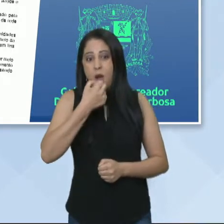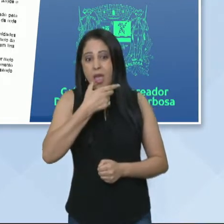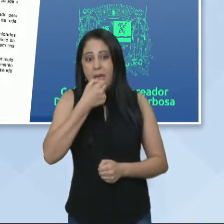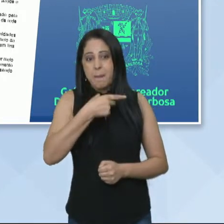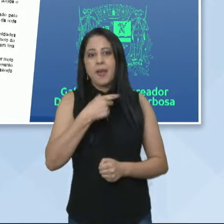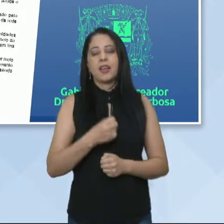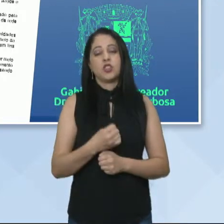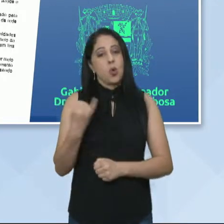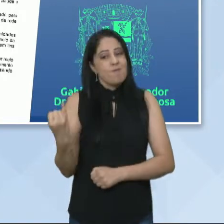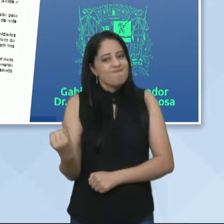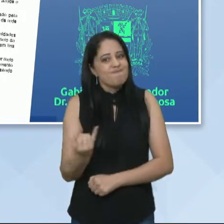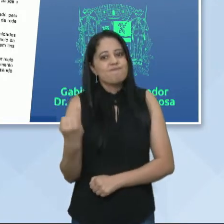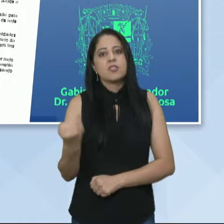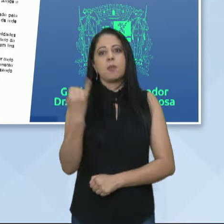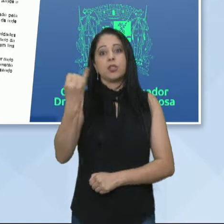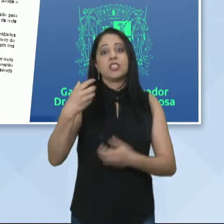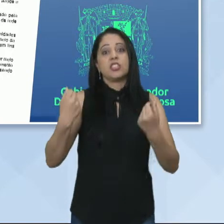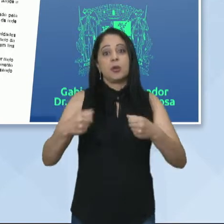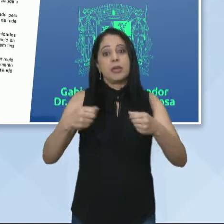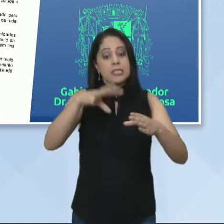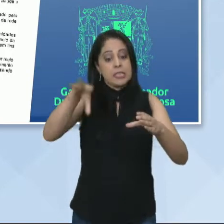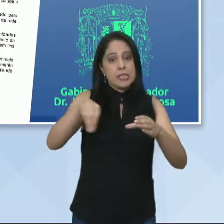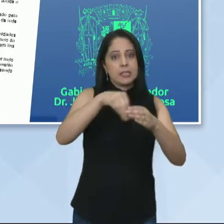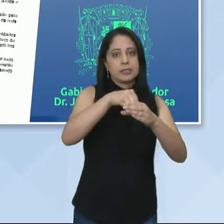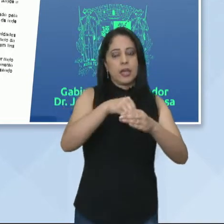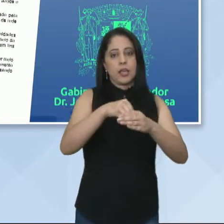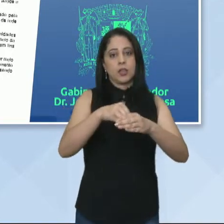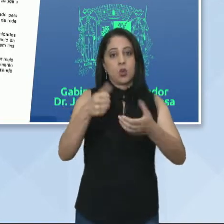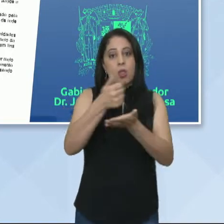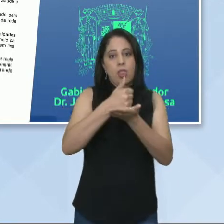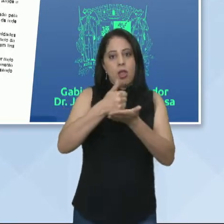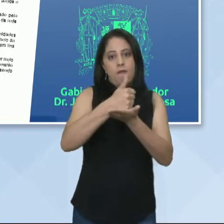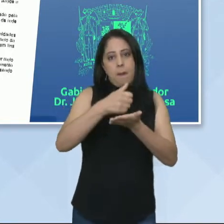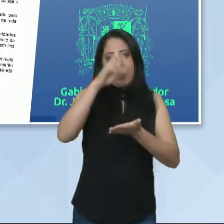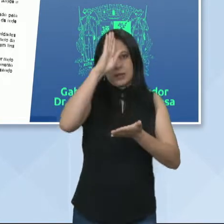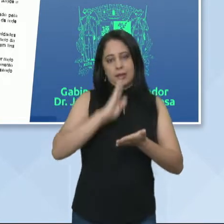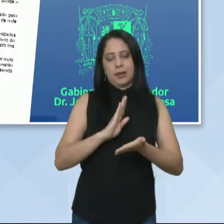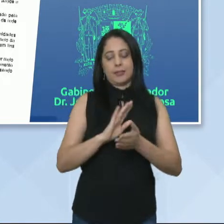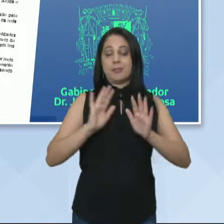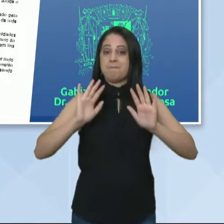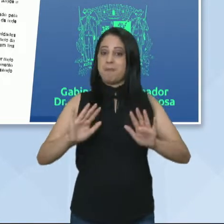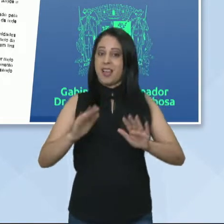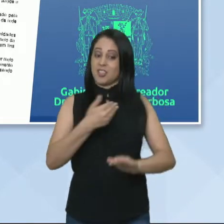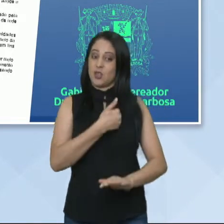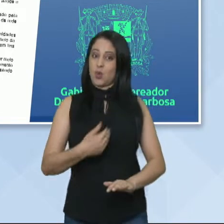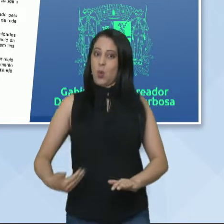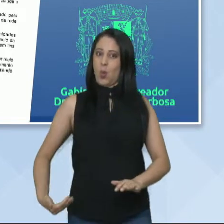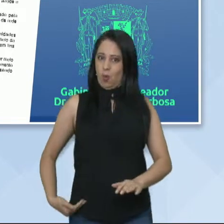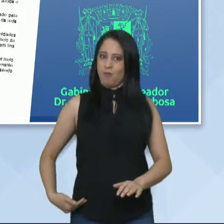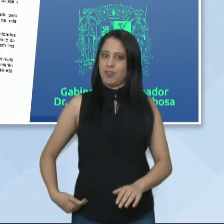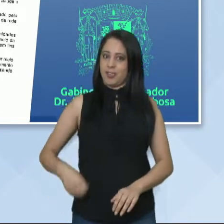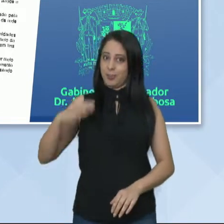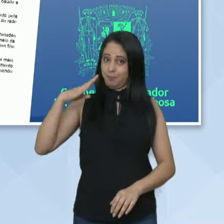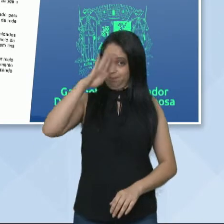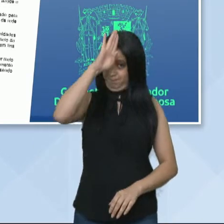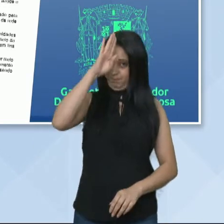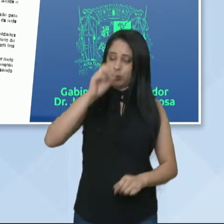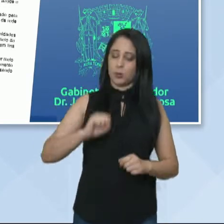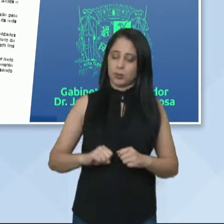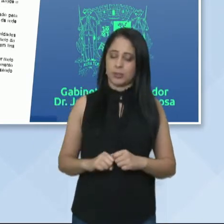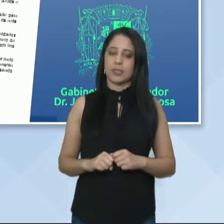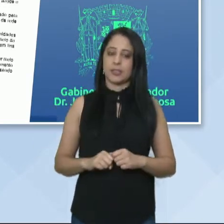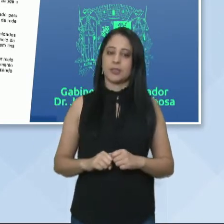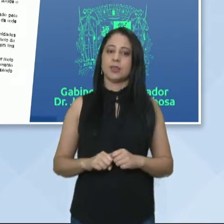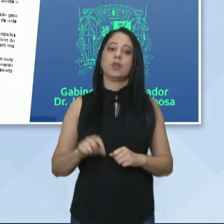para se ter numa farmácia popular. Atualmente, o governo Bolsonaro colocou agora, foi incorporado,